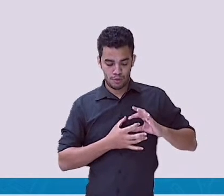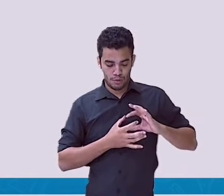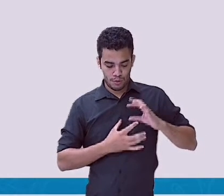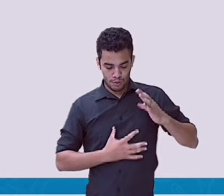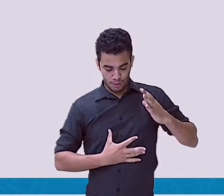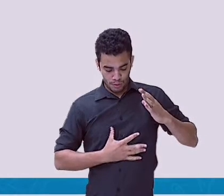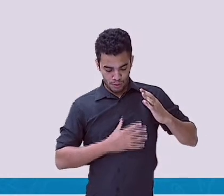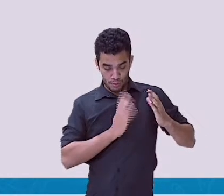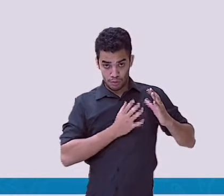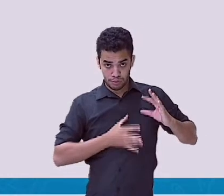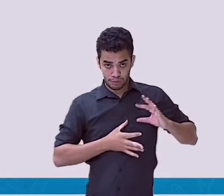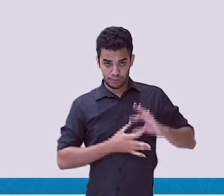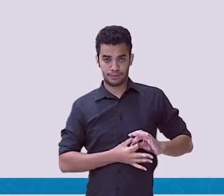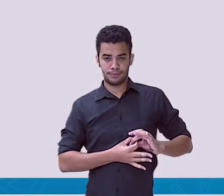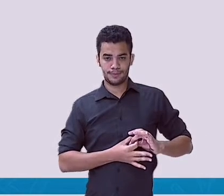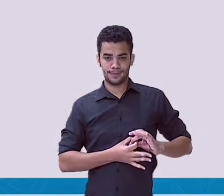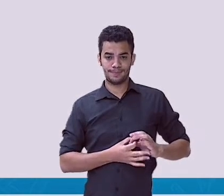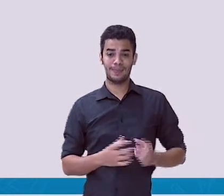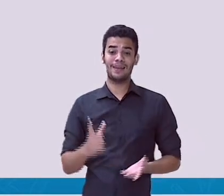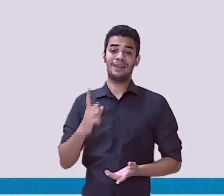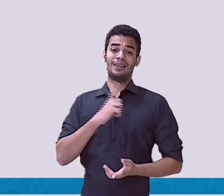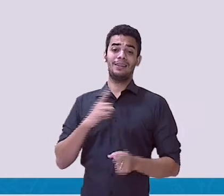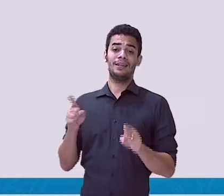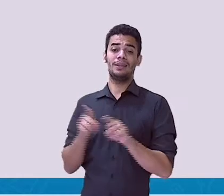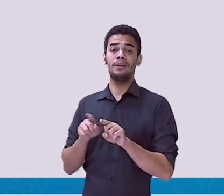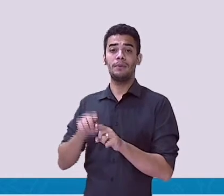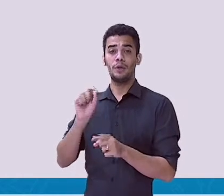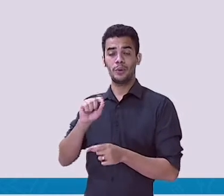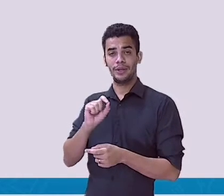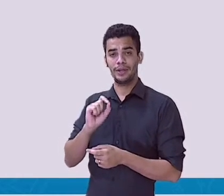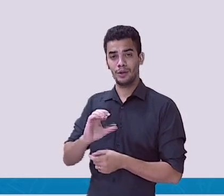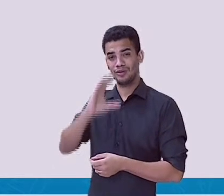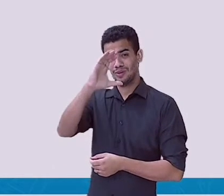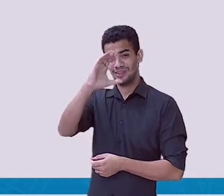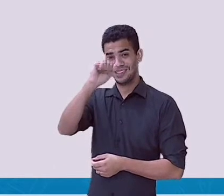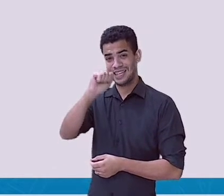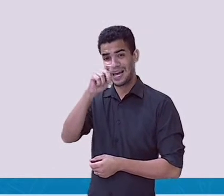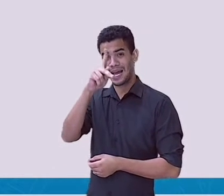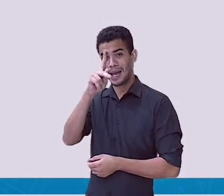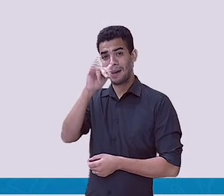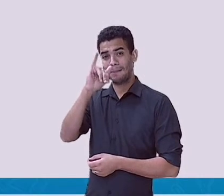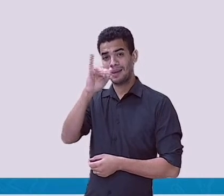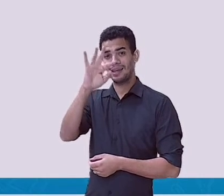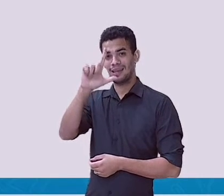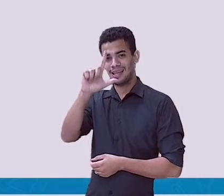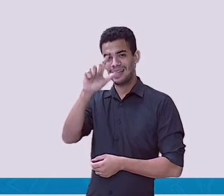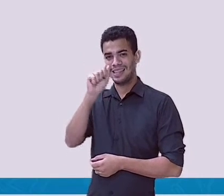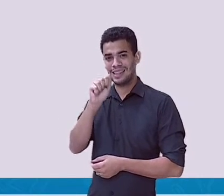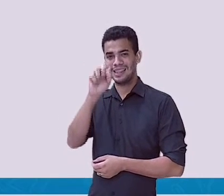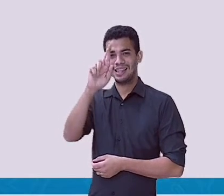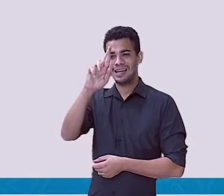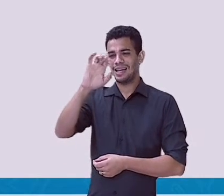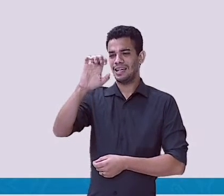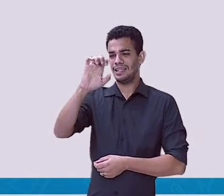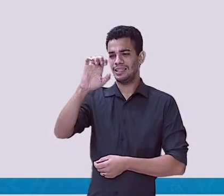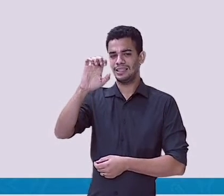tão fininhos, que o sangue passa por ele enfileirado, né? As substâncias